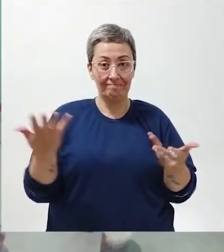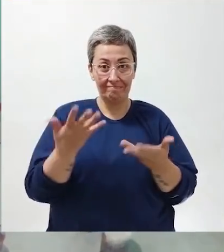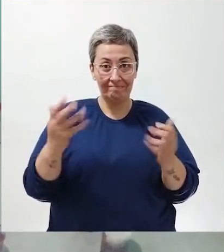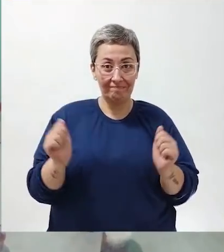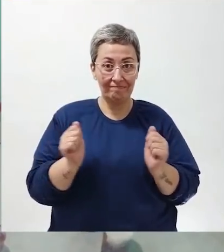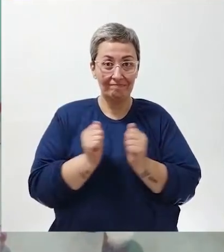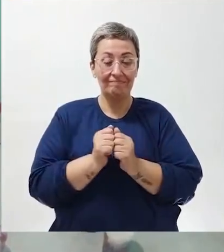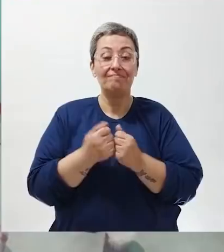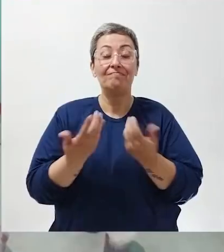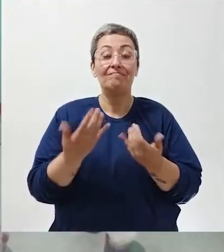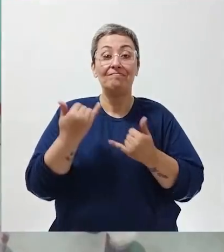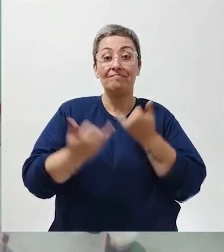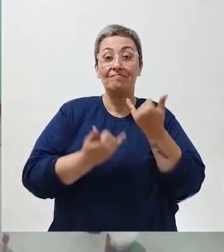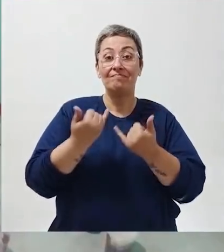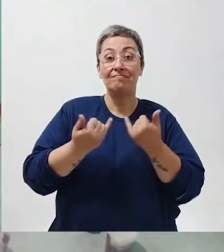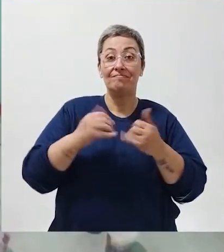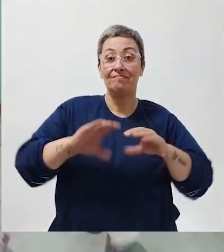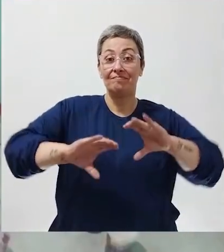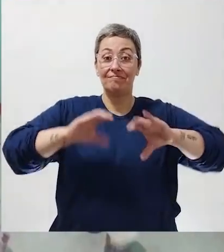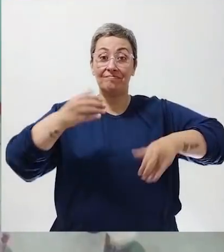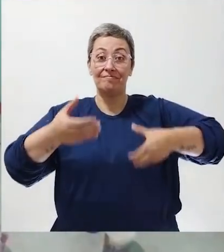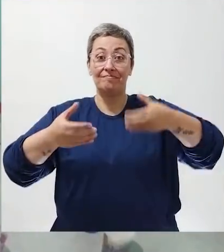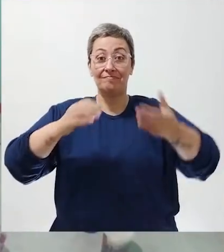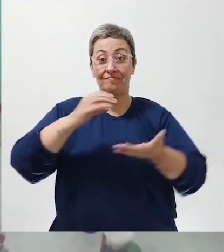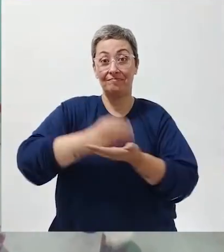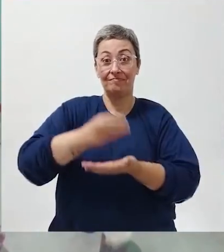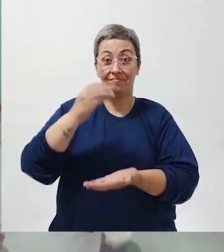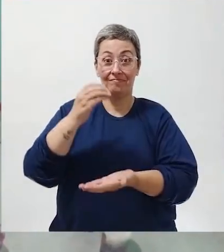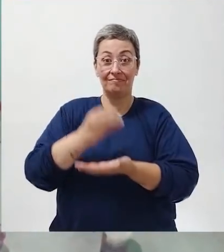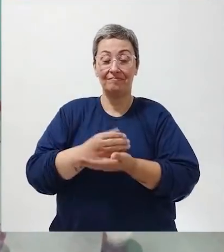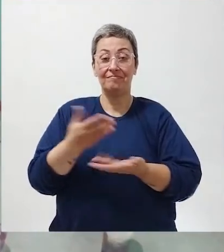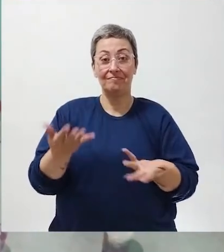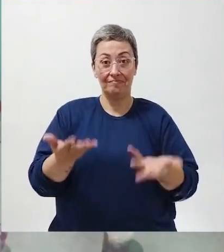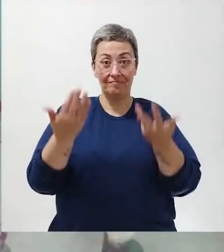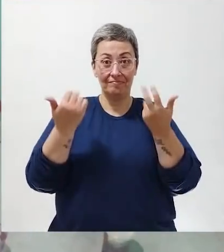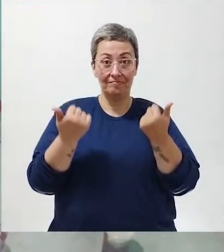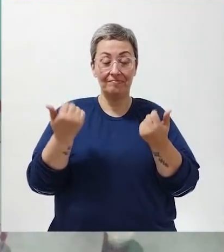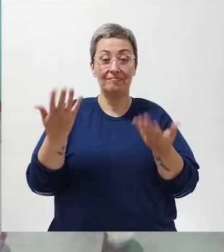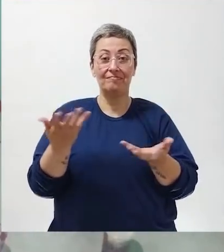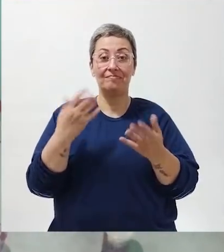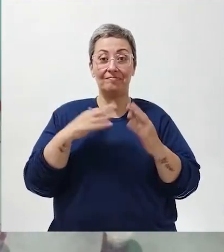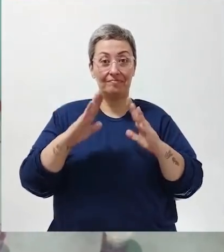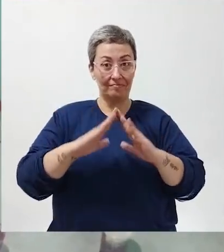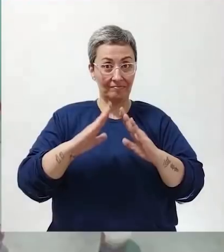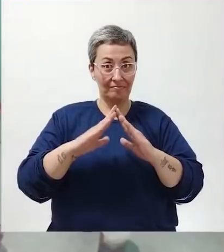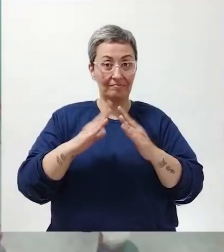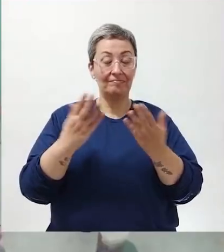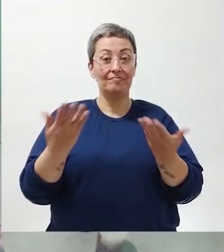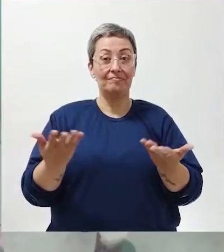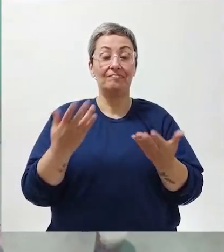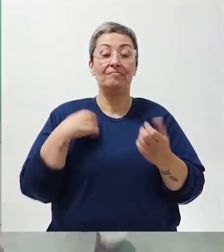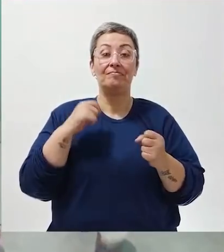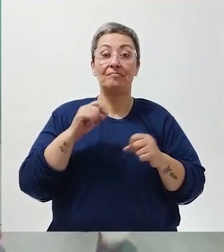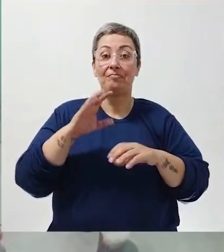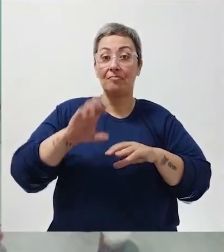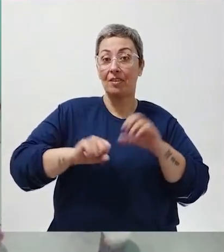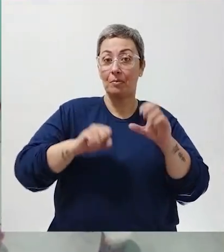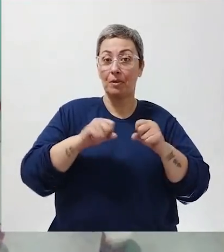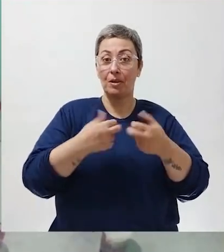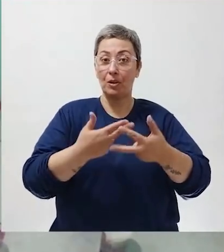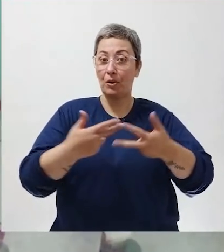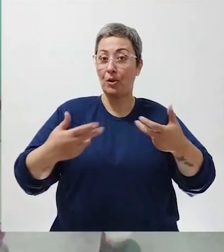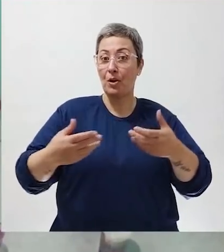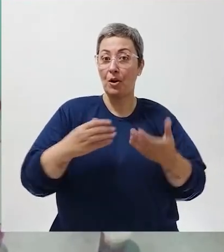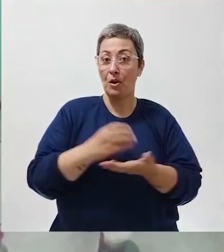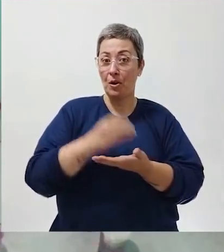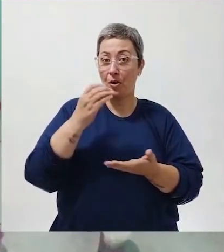para brincarmos juntos, que é a brincadeira Virando Copos. Vamos lá? Aí na casa de vocês vão pegar